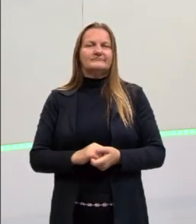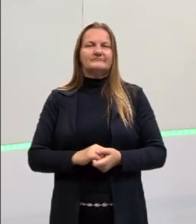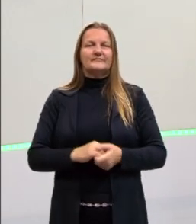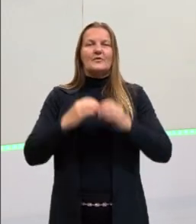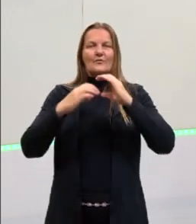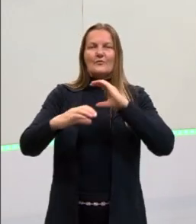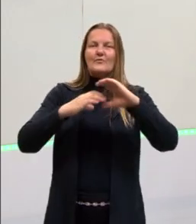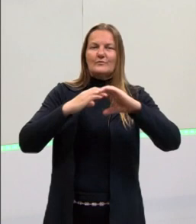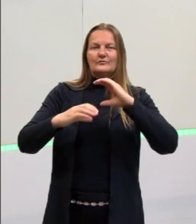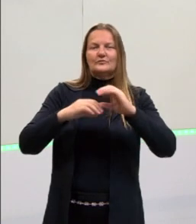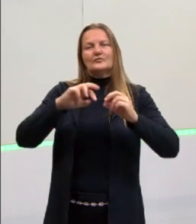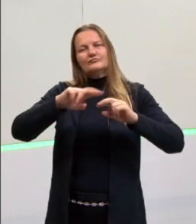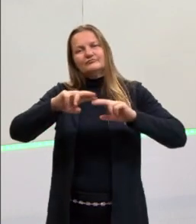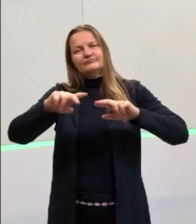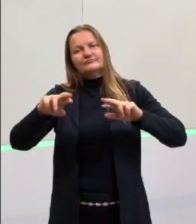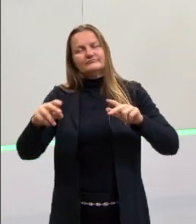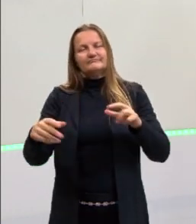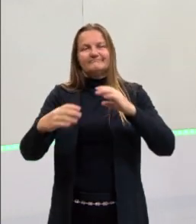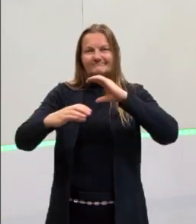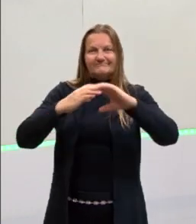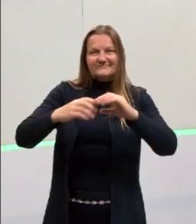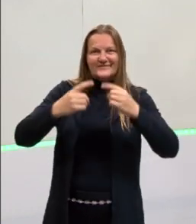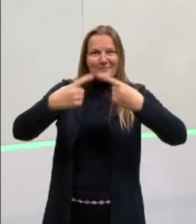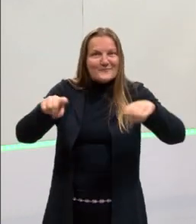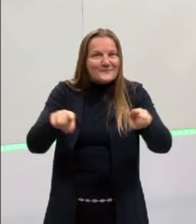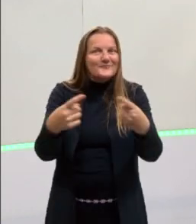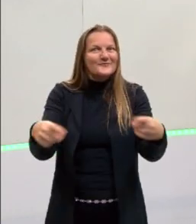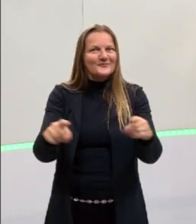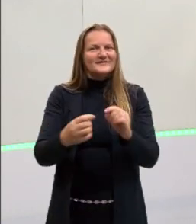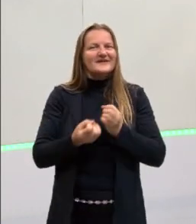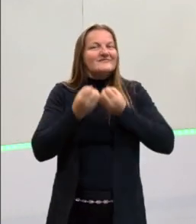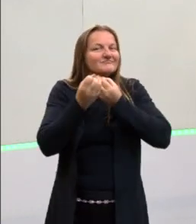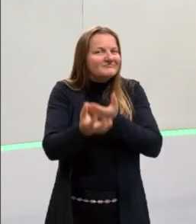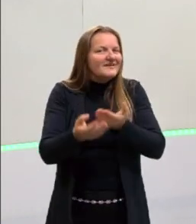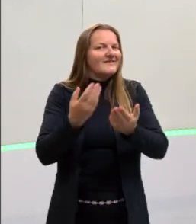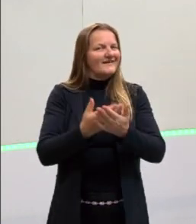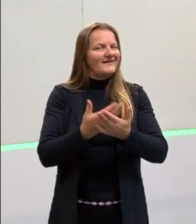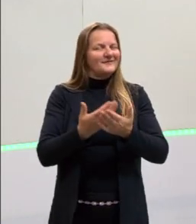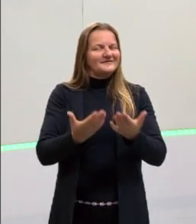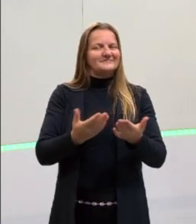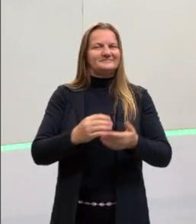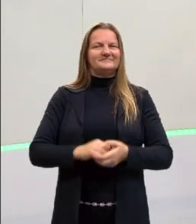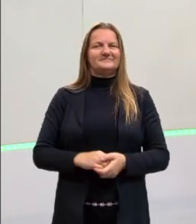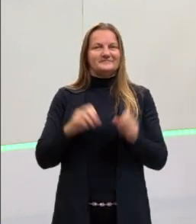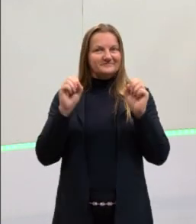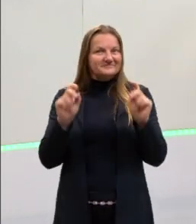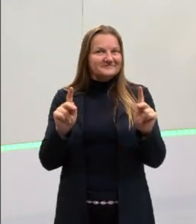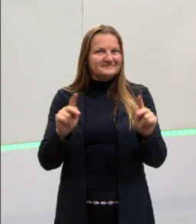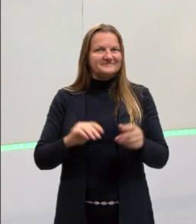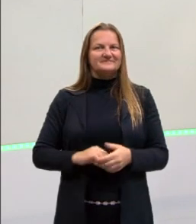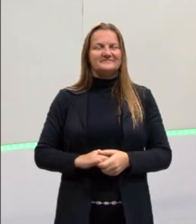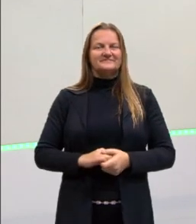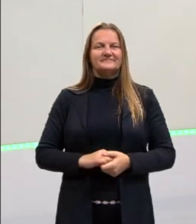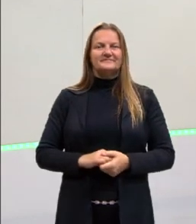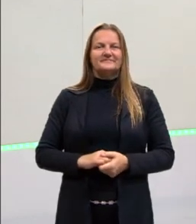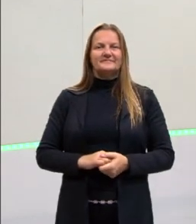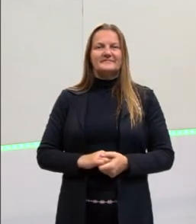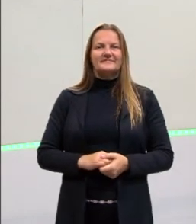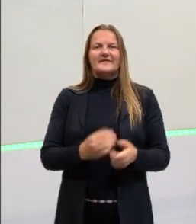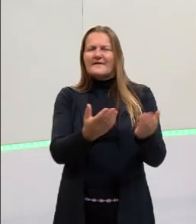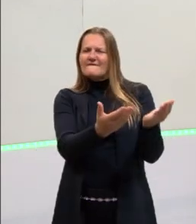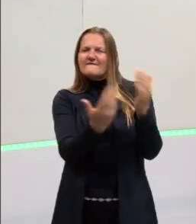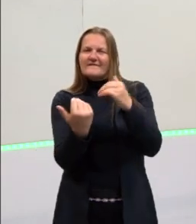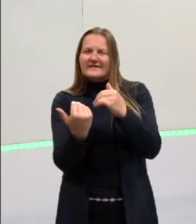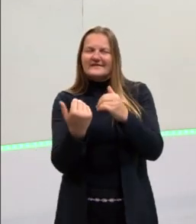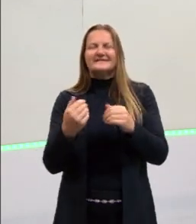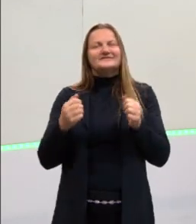o cantor os cantores cantando a música citada em nossa aula perto a benga